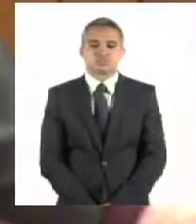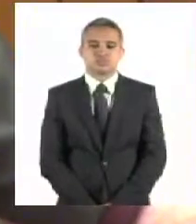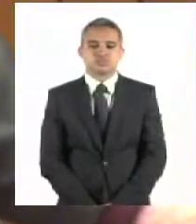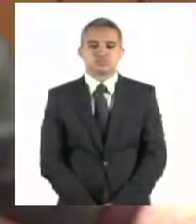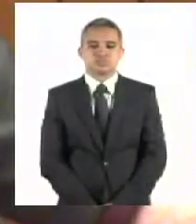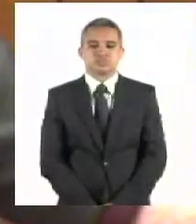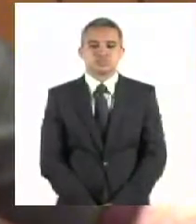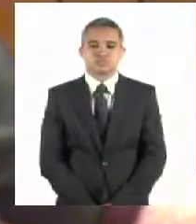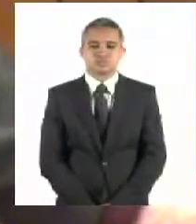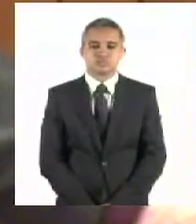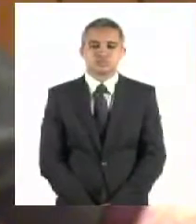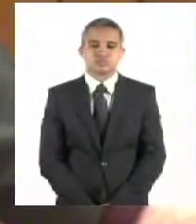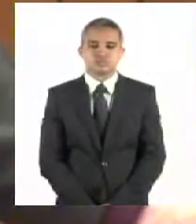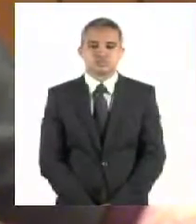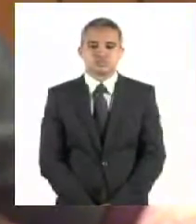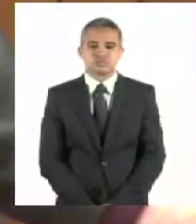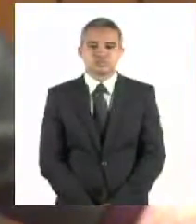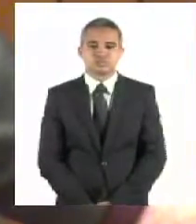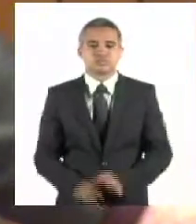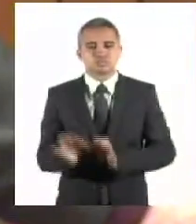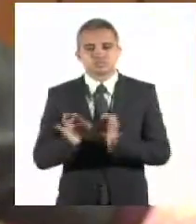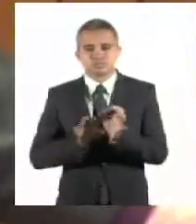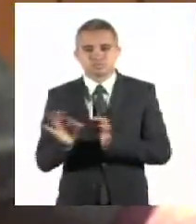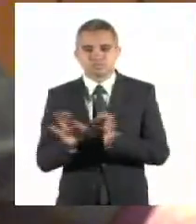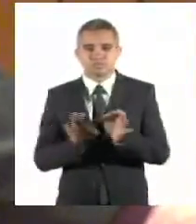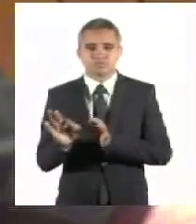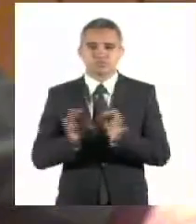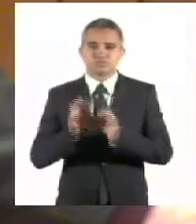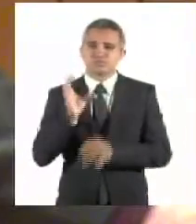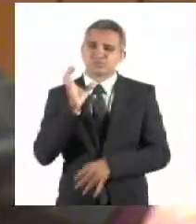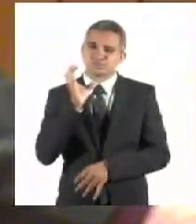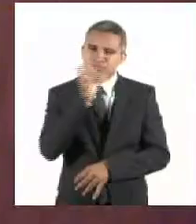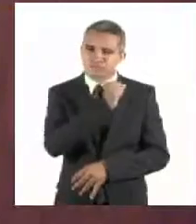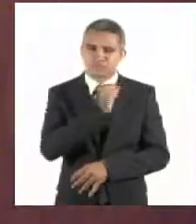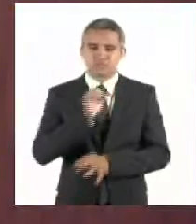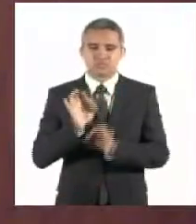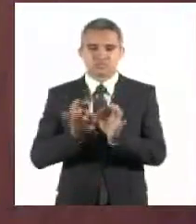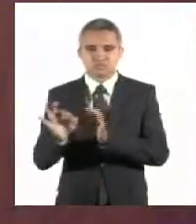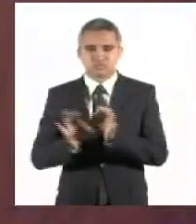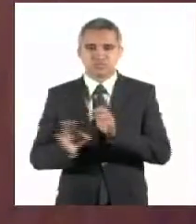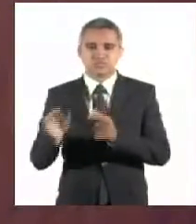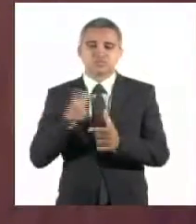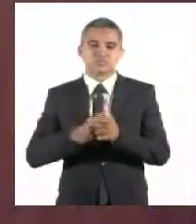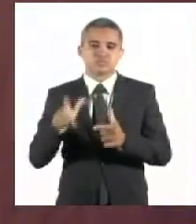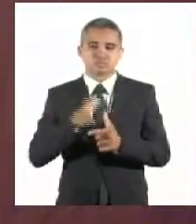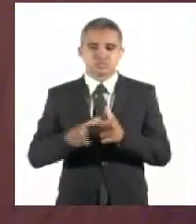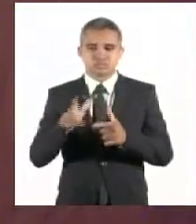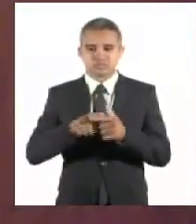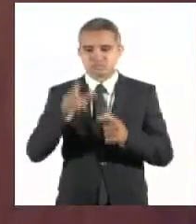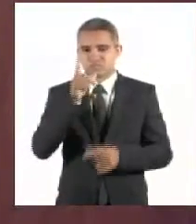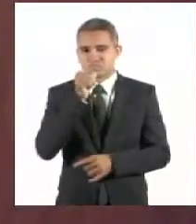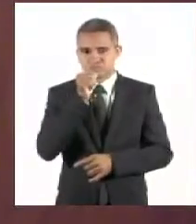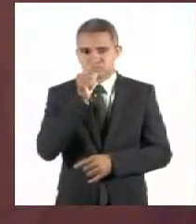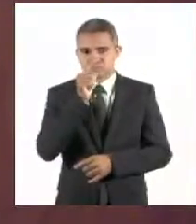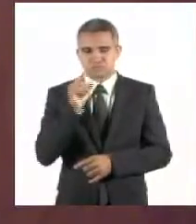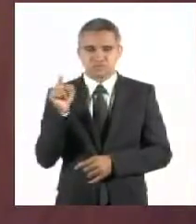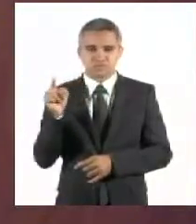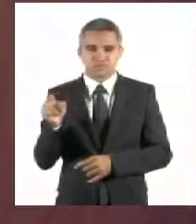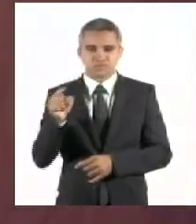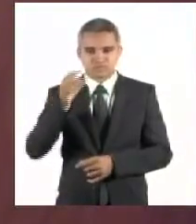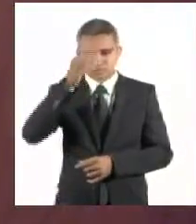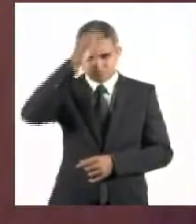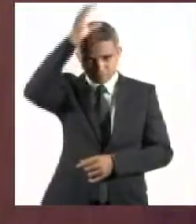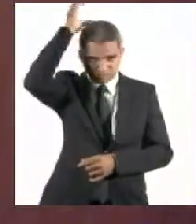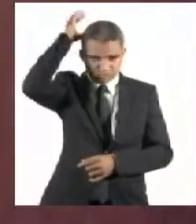na solução a curto prazo do problema de abastecimento d'água